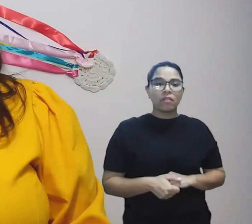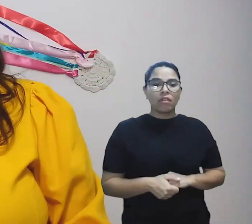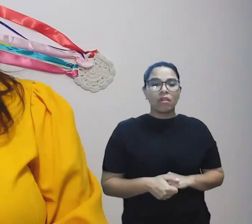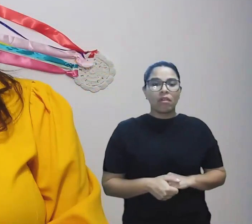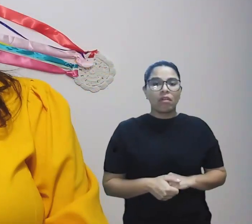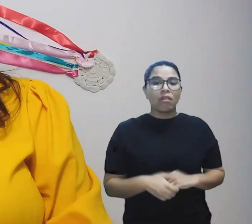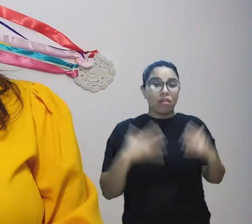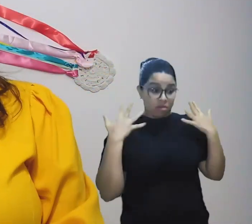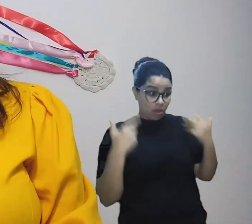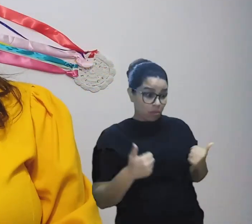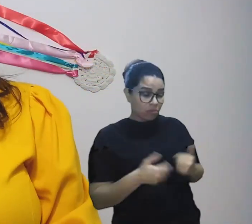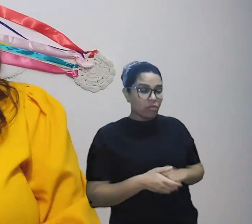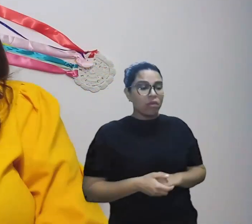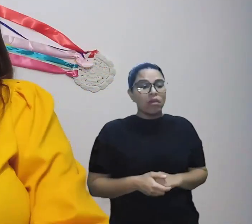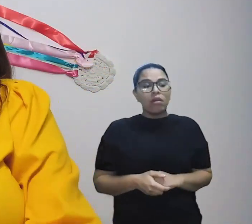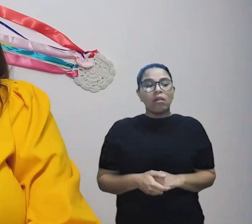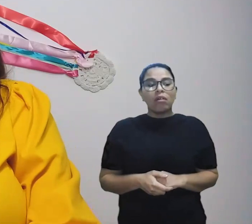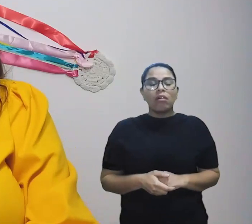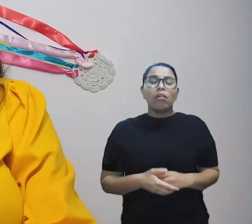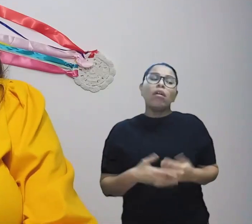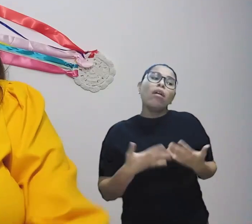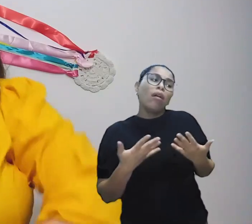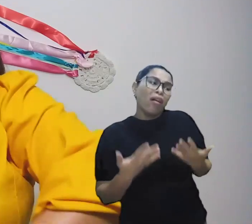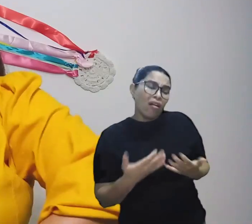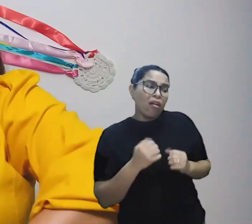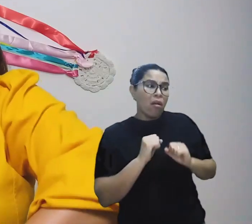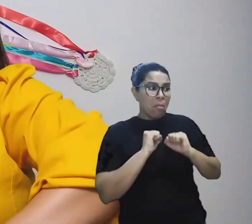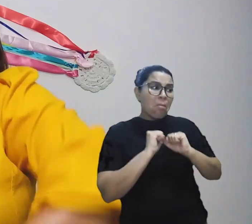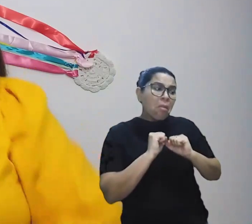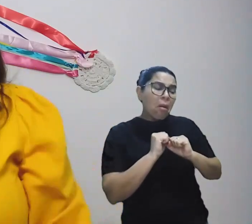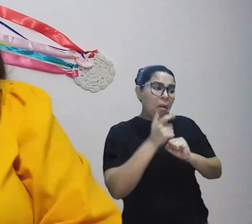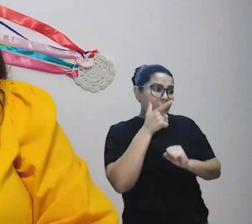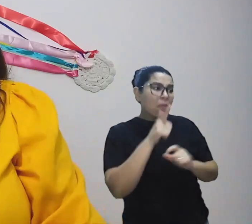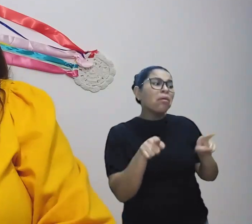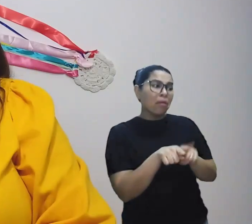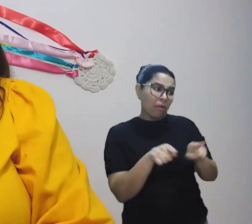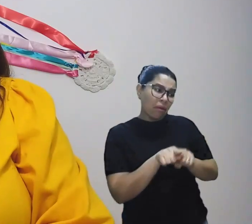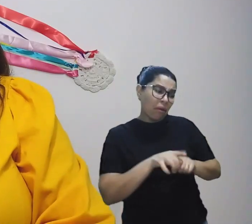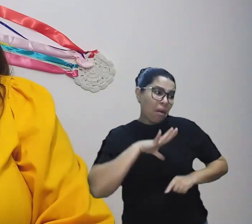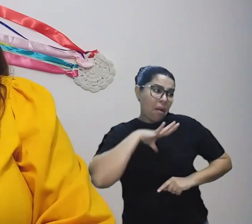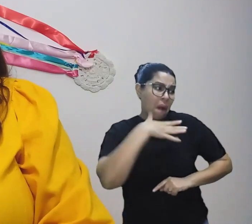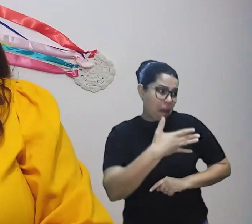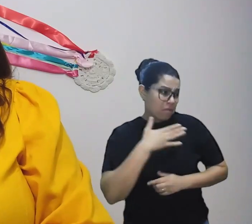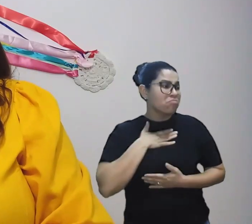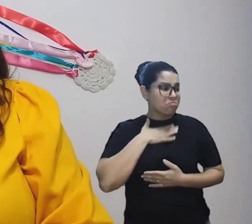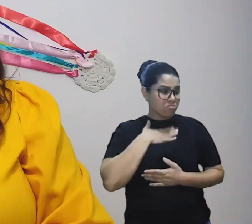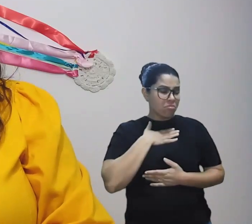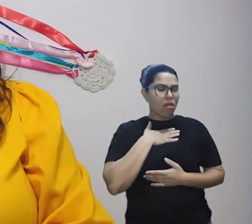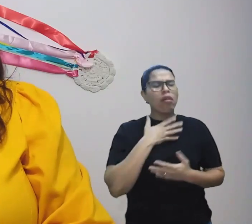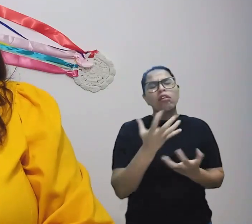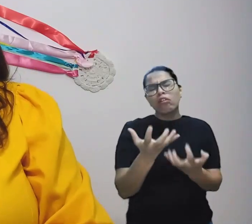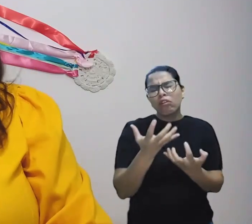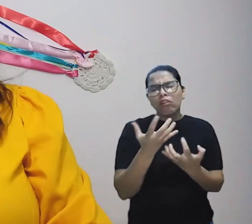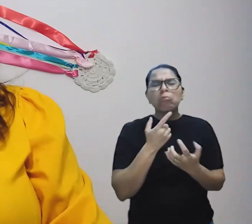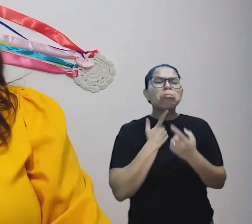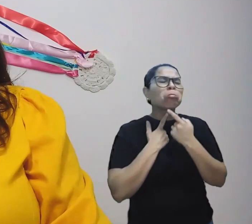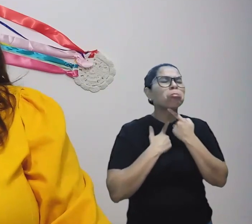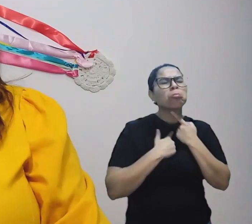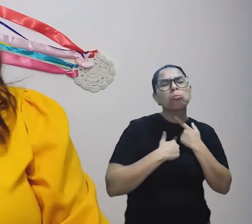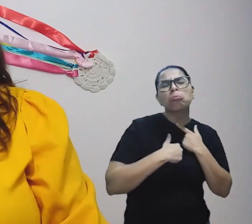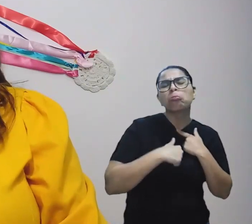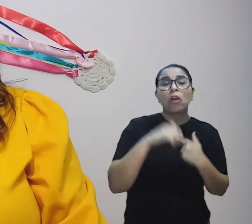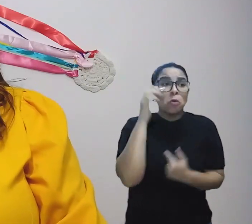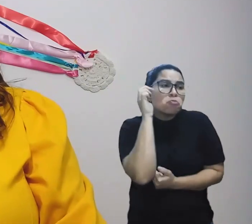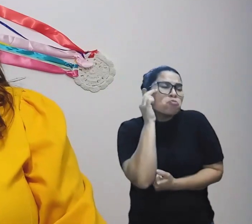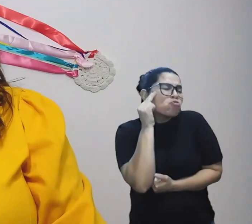leão, será que ele não pode arranjar coragem pra mim? Eu queria tanto. Meu